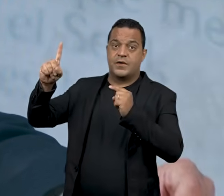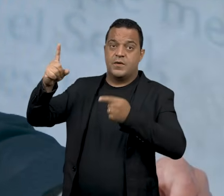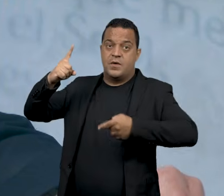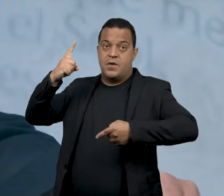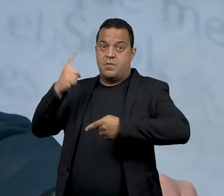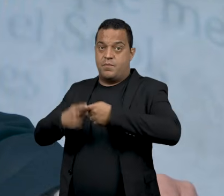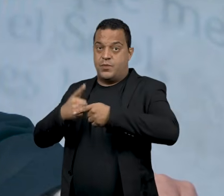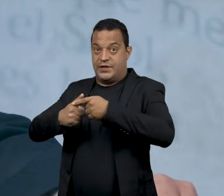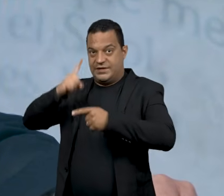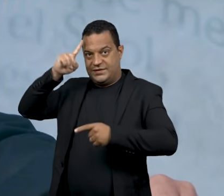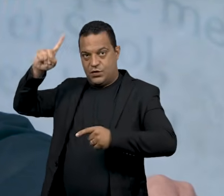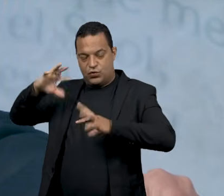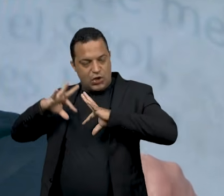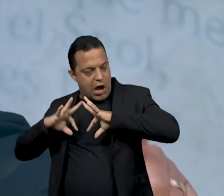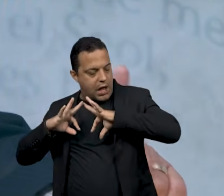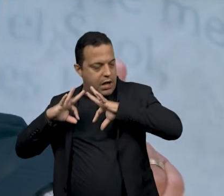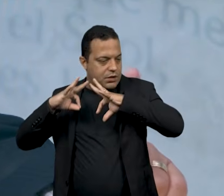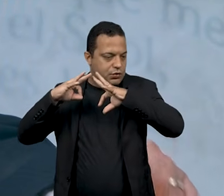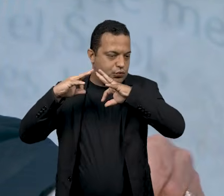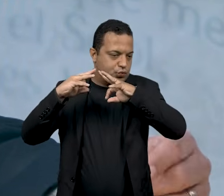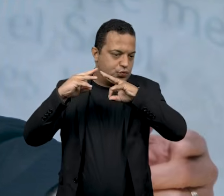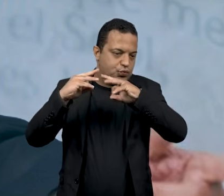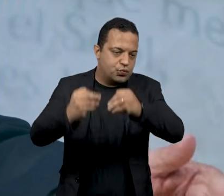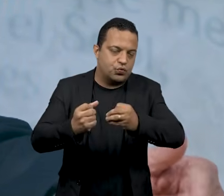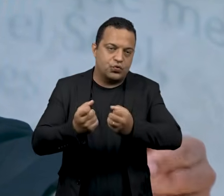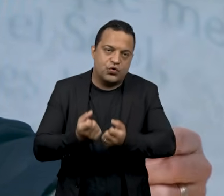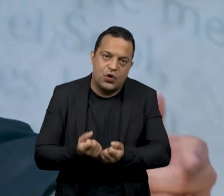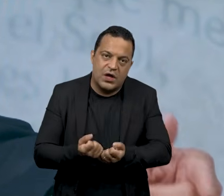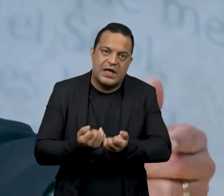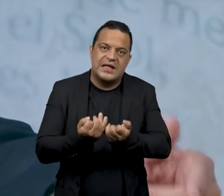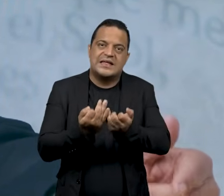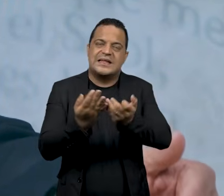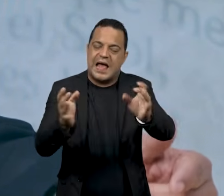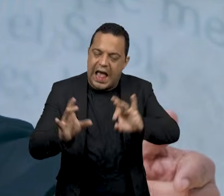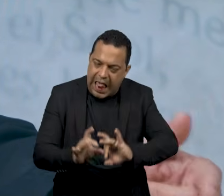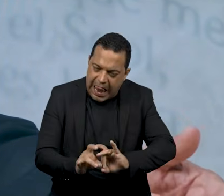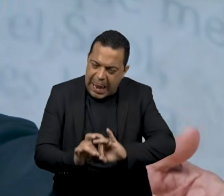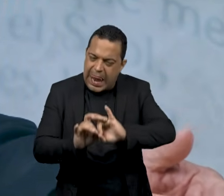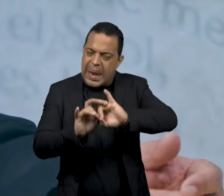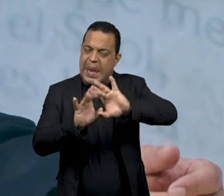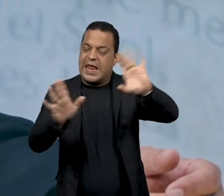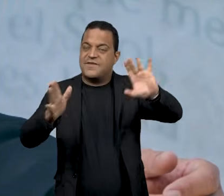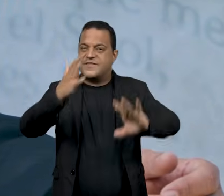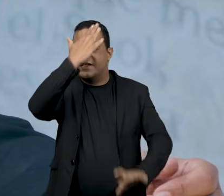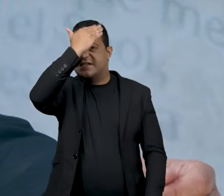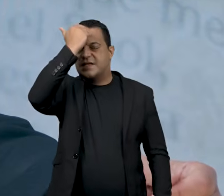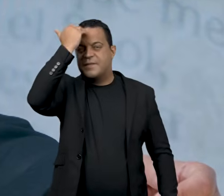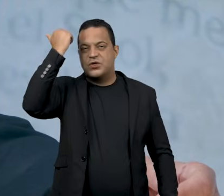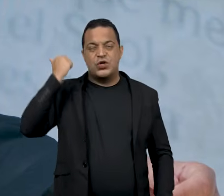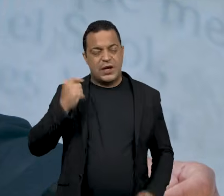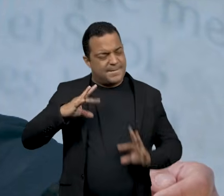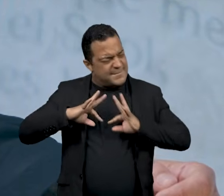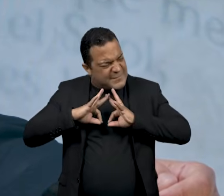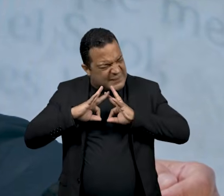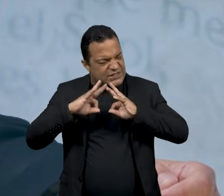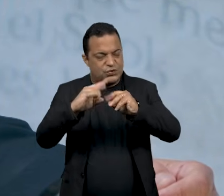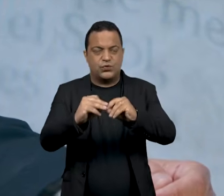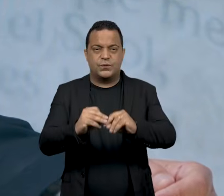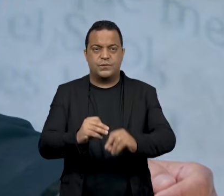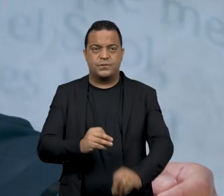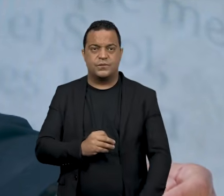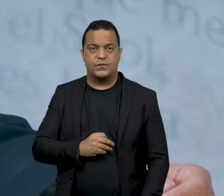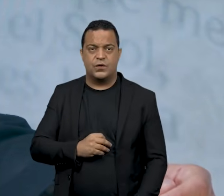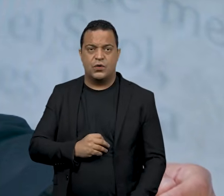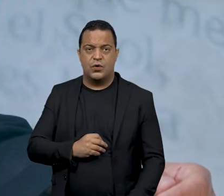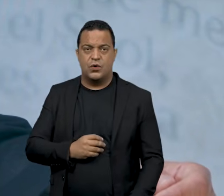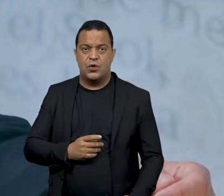Então, peça a Deus que a todos dá liberalmente. Veja você que Deus tem prazer de dar sabedoria